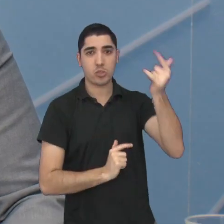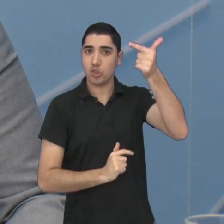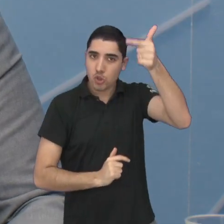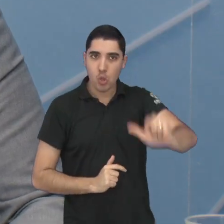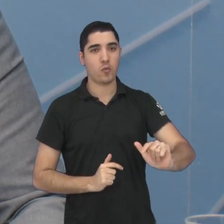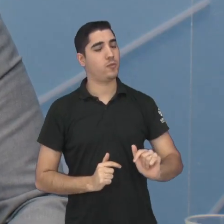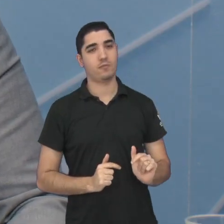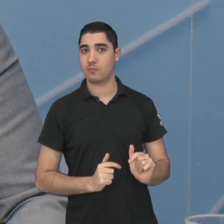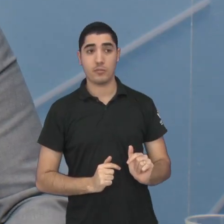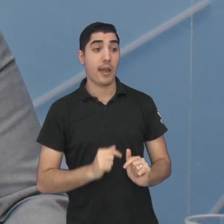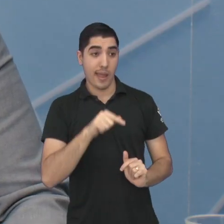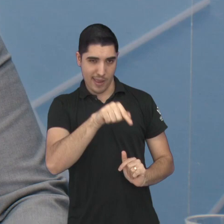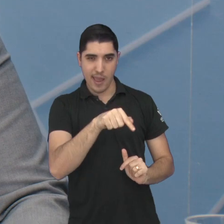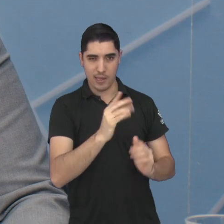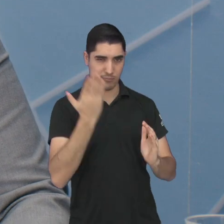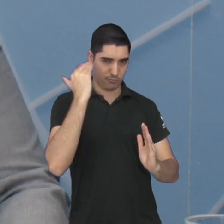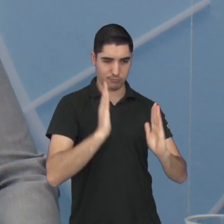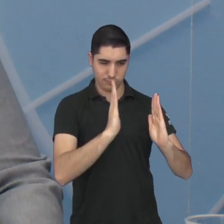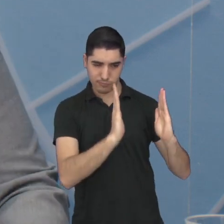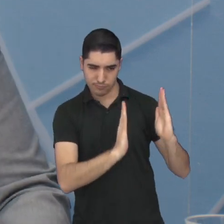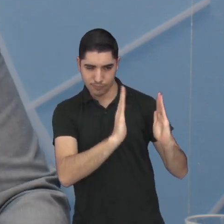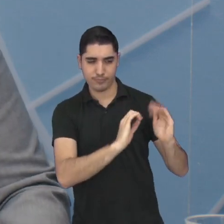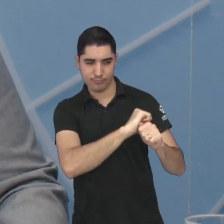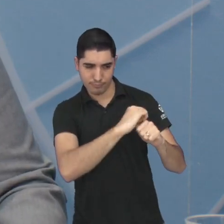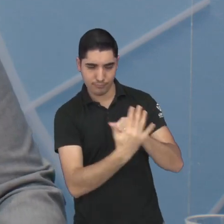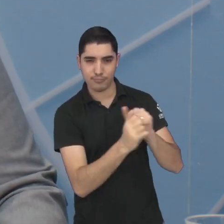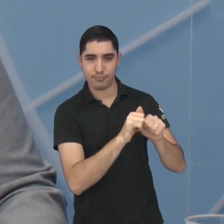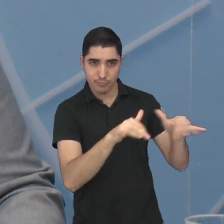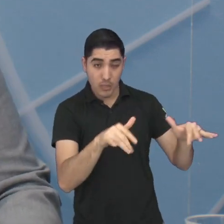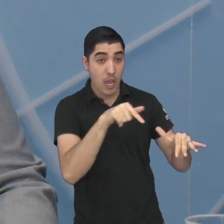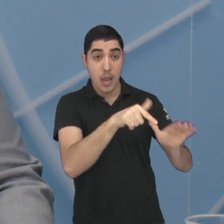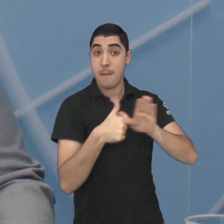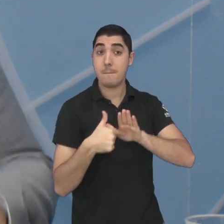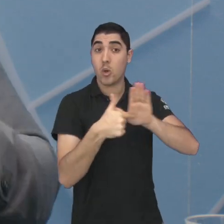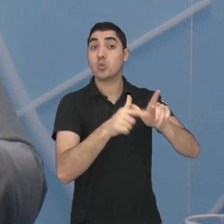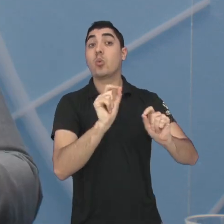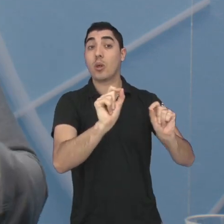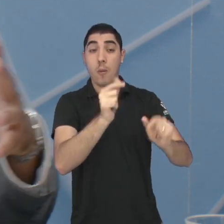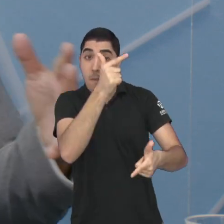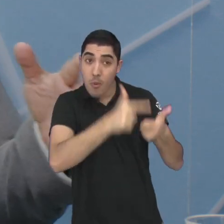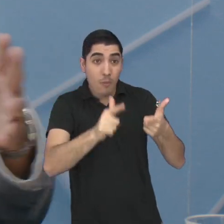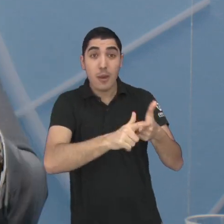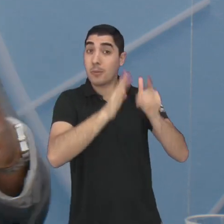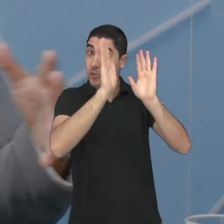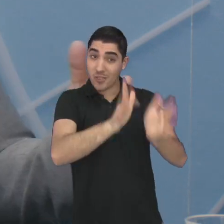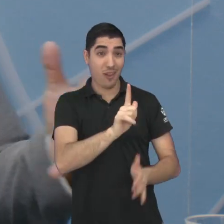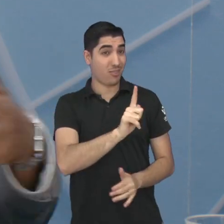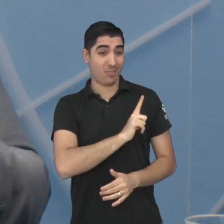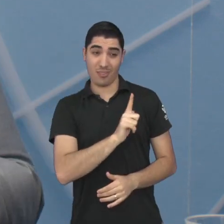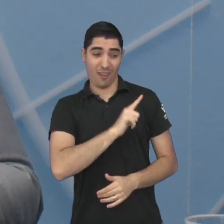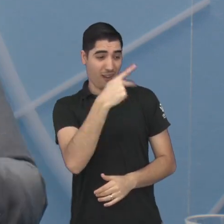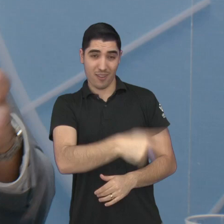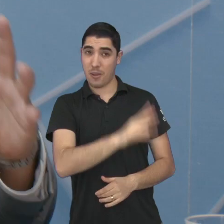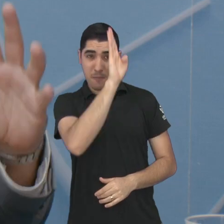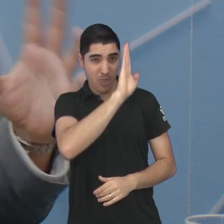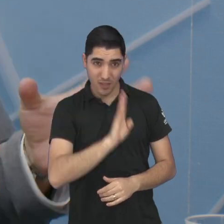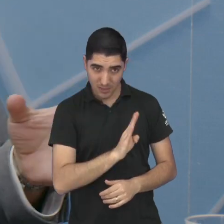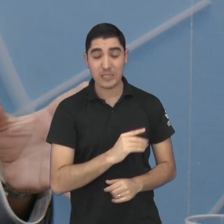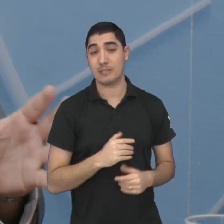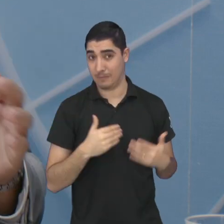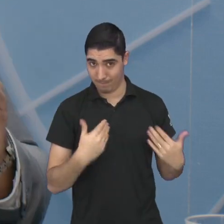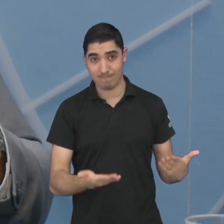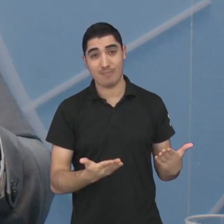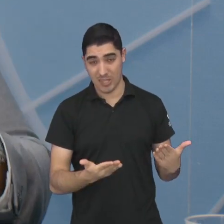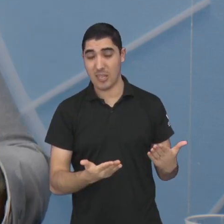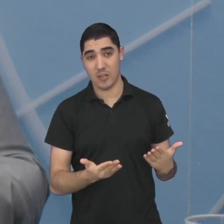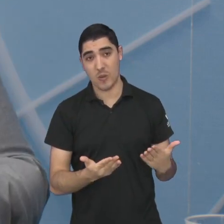gente vivenciou nessa questão da pandemia exacerbou um problema que já estava acontecendo no Brasil, já estava no mapa da fome, isso já é uma